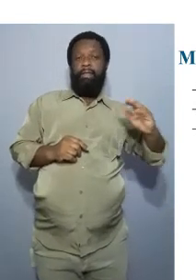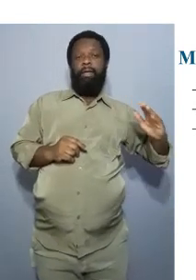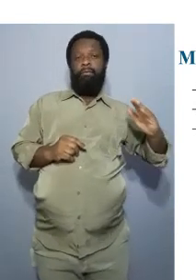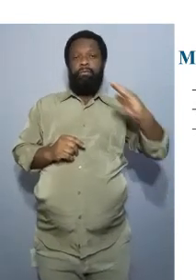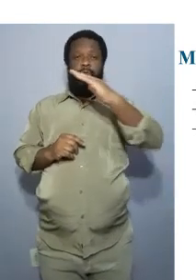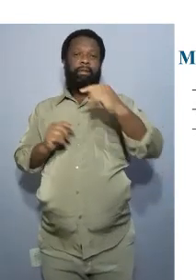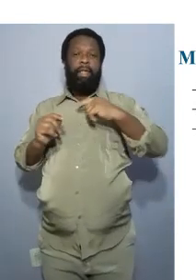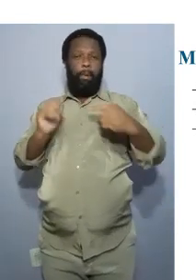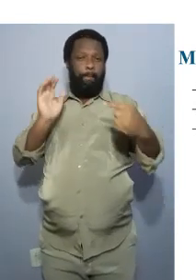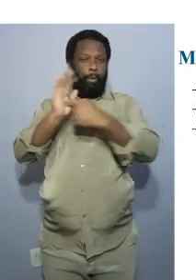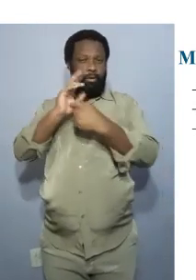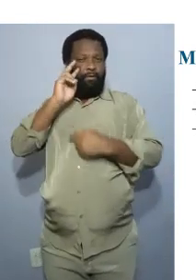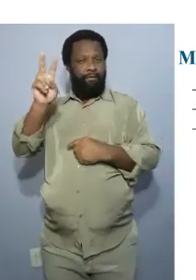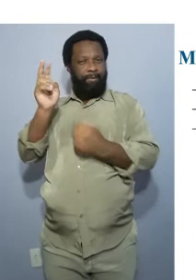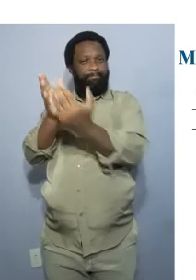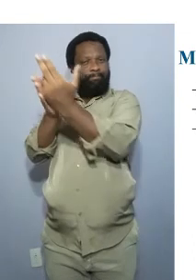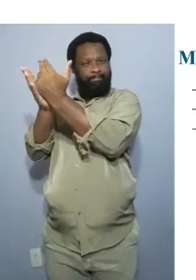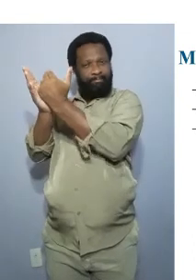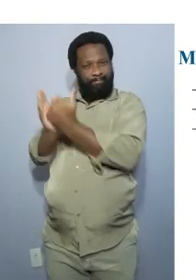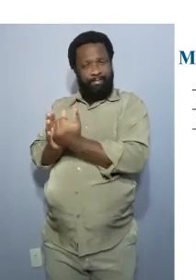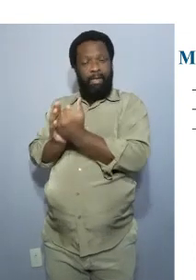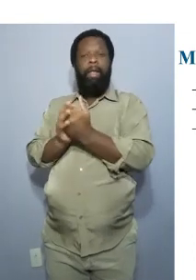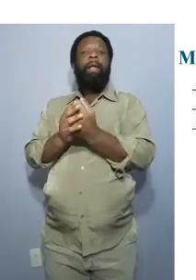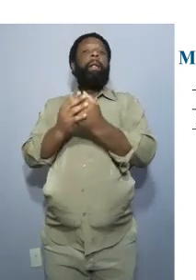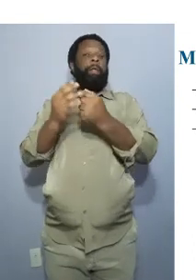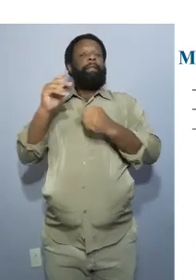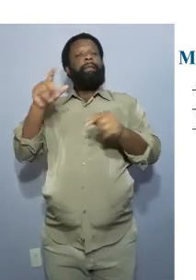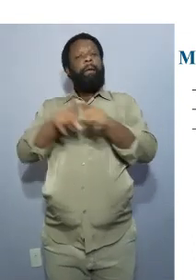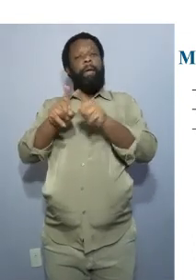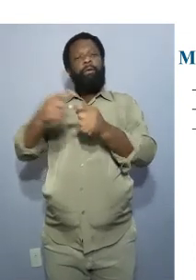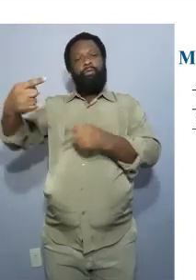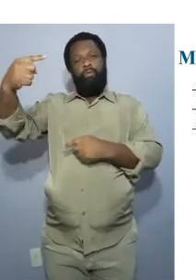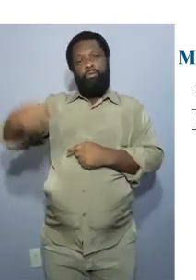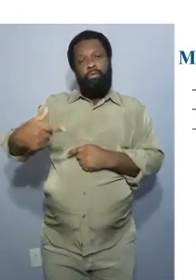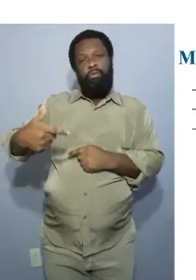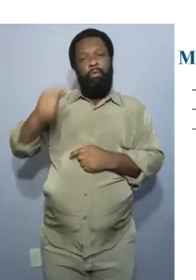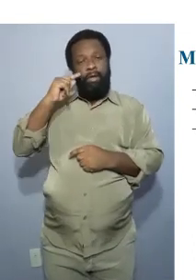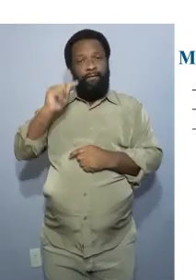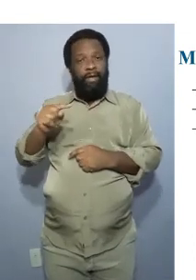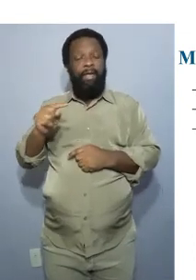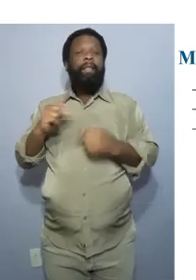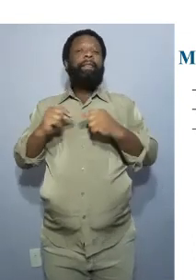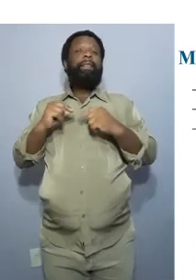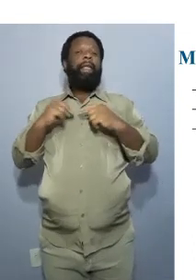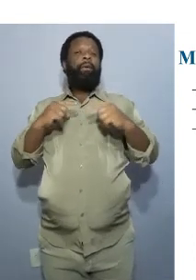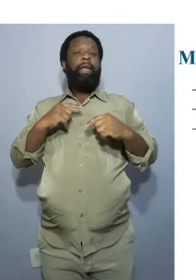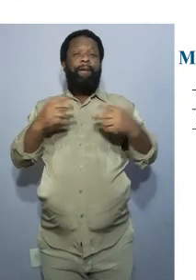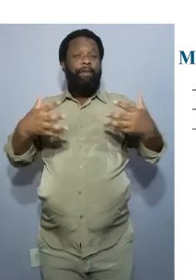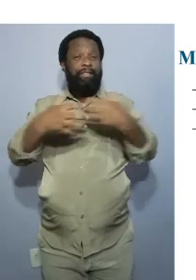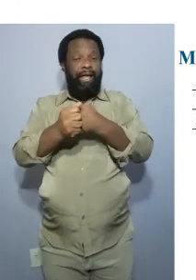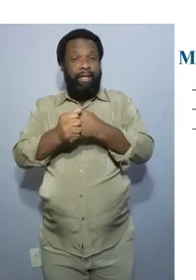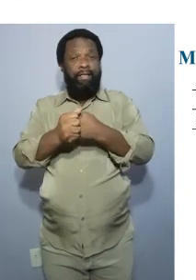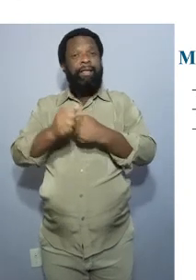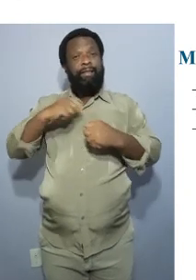curva nesse ponto aqui, que a gente está tratando do móvel, e neste outro ponto que a gente está olhando o móvel e buscando a